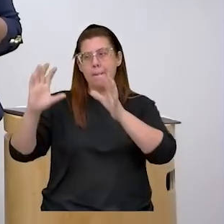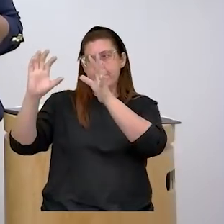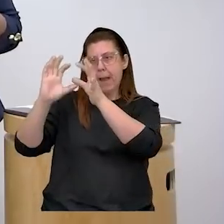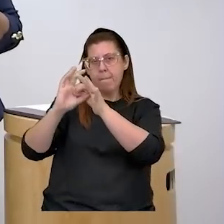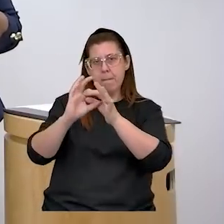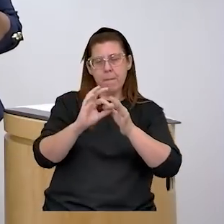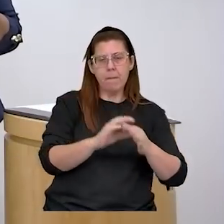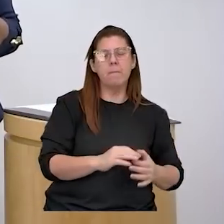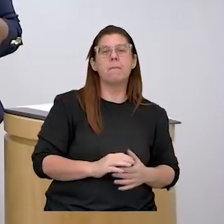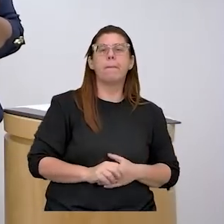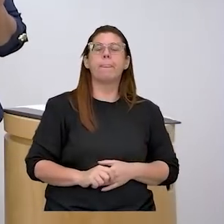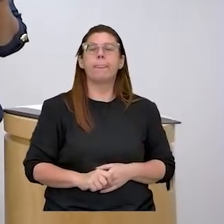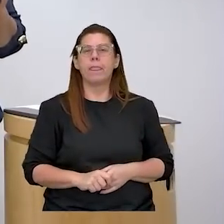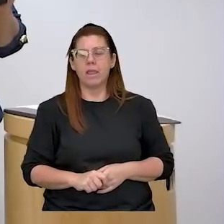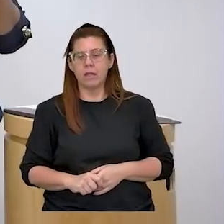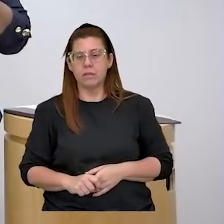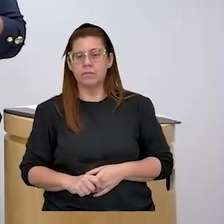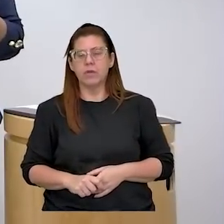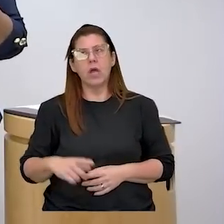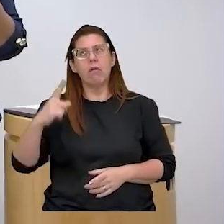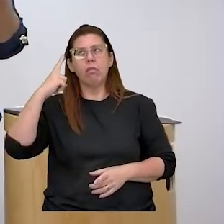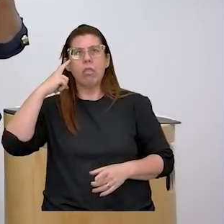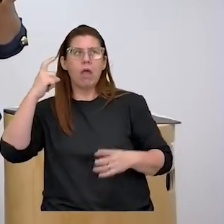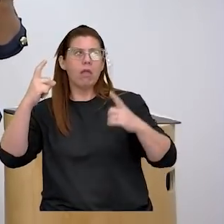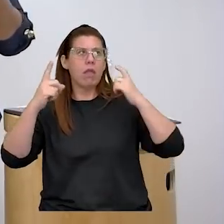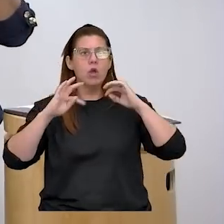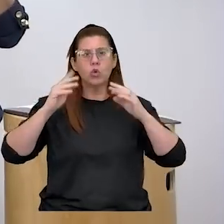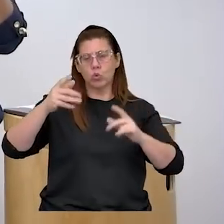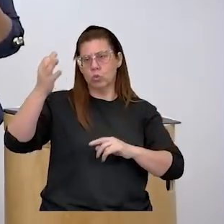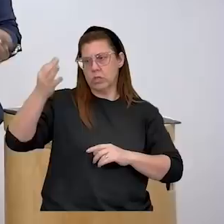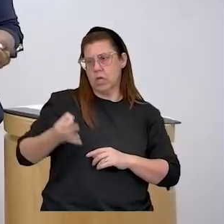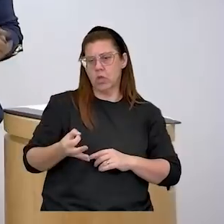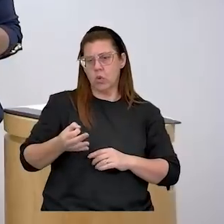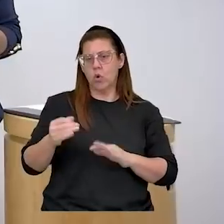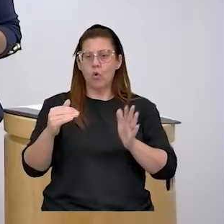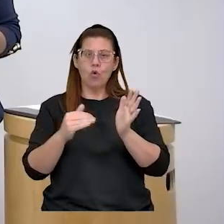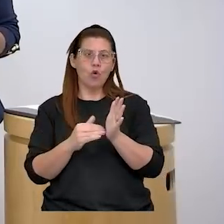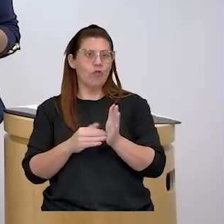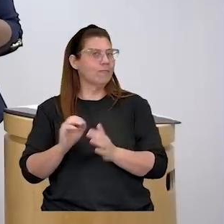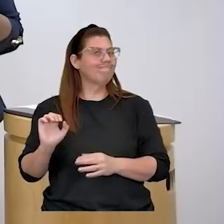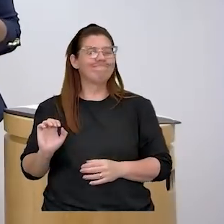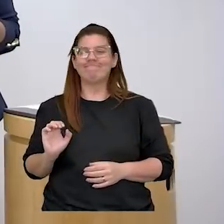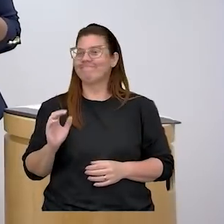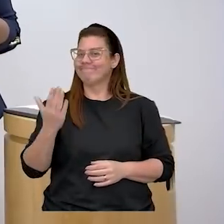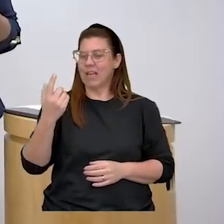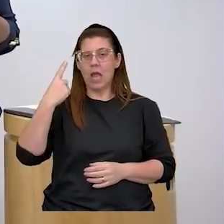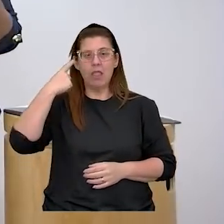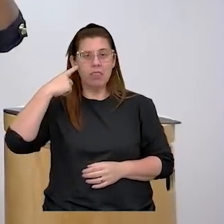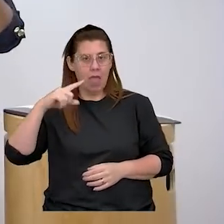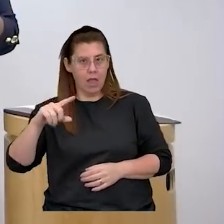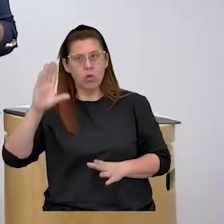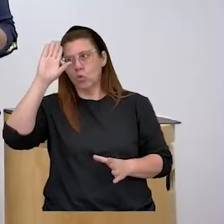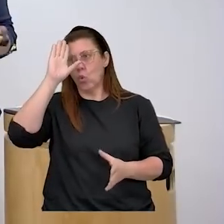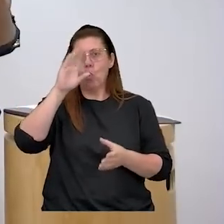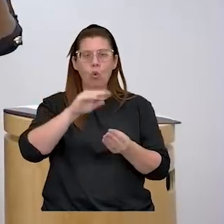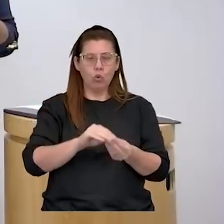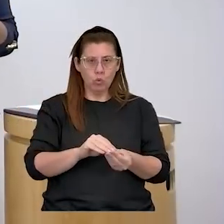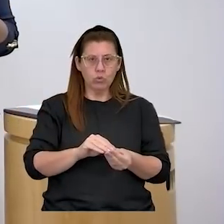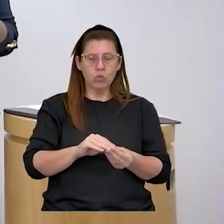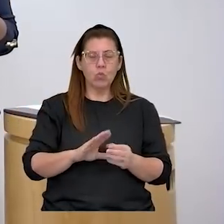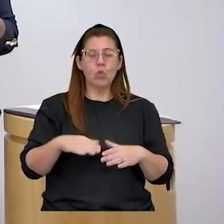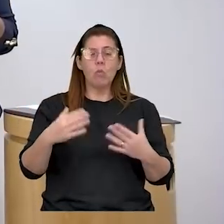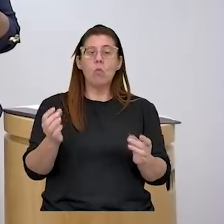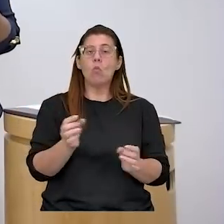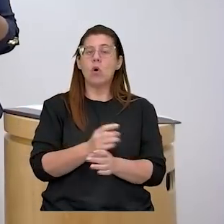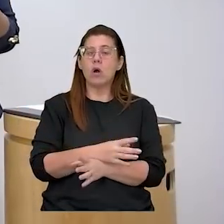conjunções. As adversativas, né, que dão a ideia que tudo tinha para dar certo e no final não ocorre. A ideia de conclusão, como